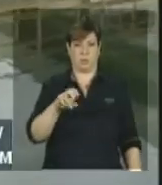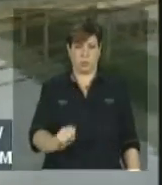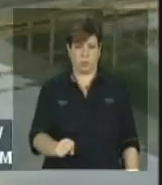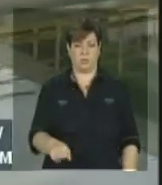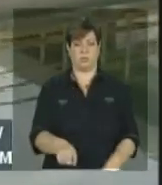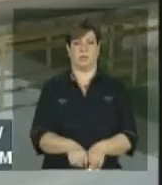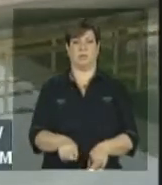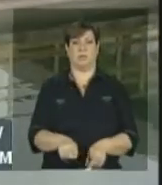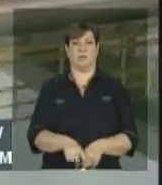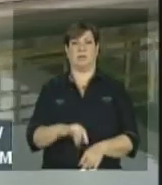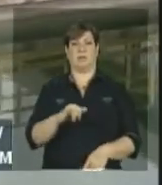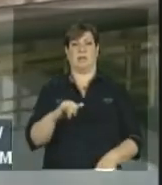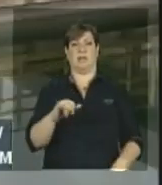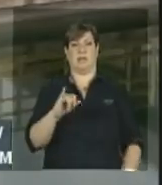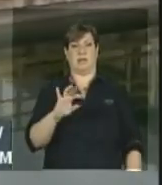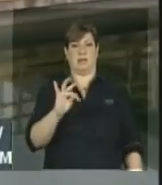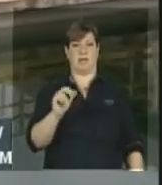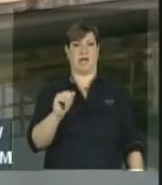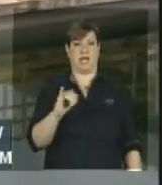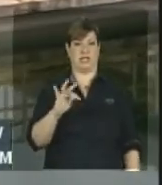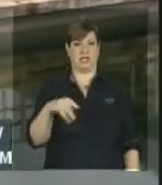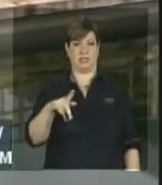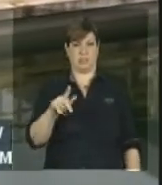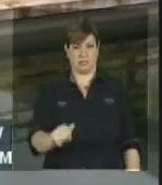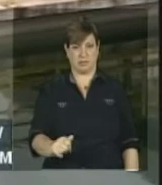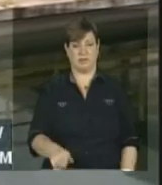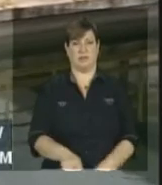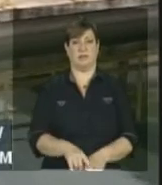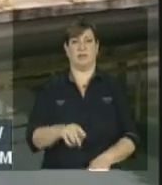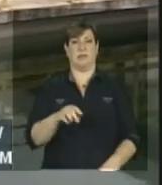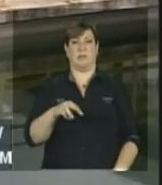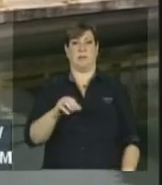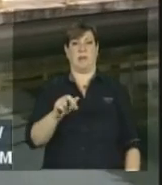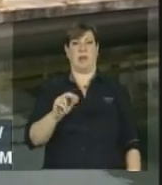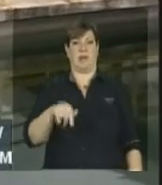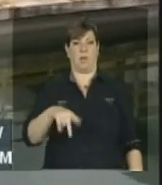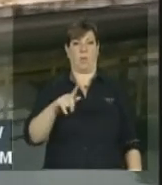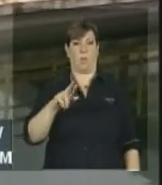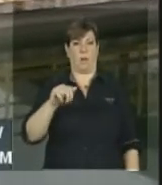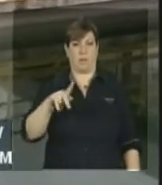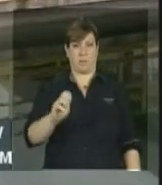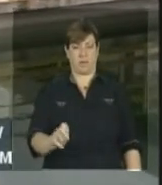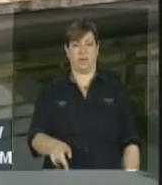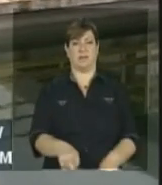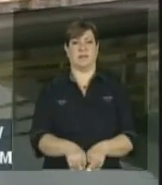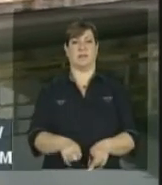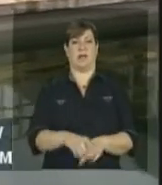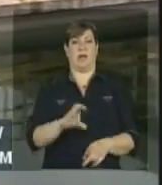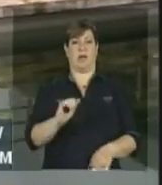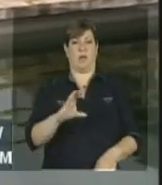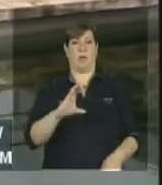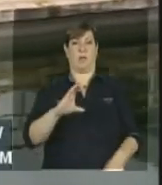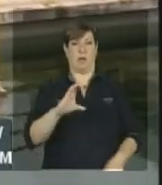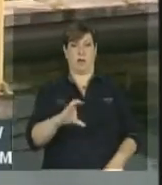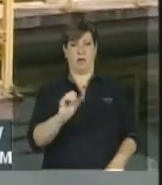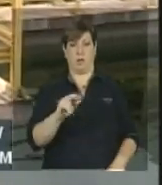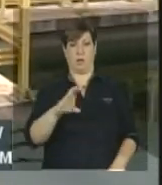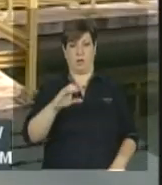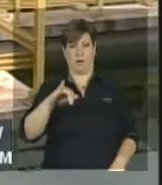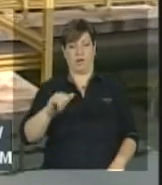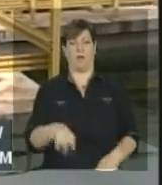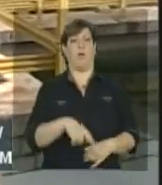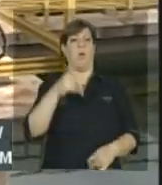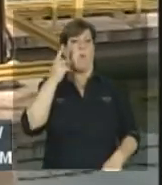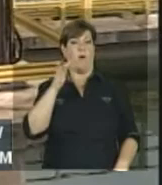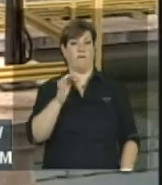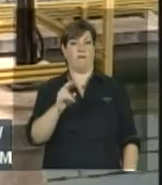Horizonte, Itaitinga, Pacatuba, Maranguape, Maracanaú, Caucaia, Fortaleza e